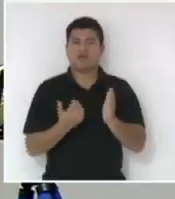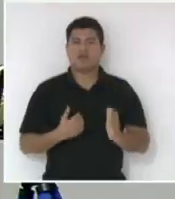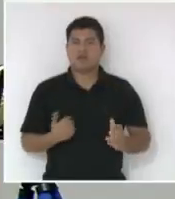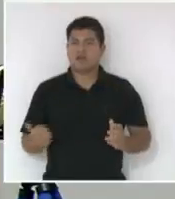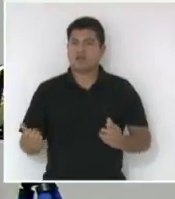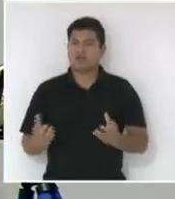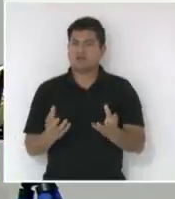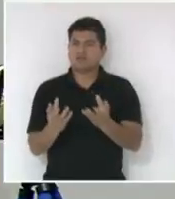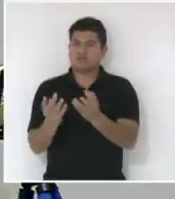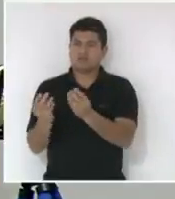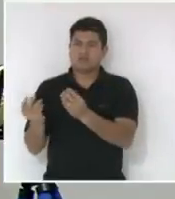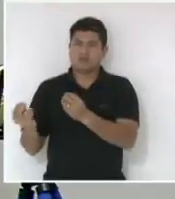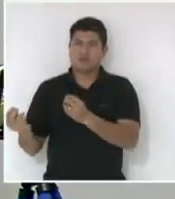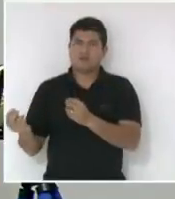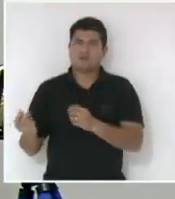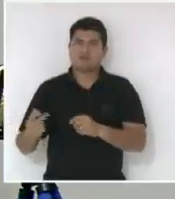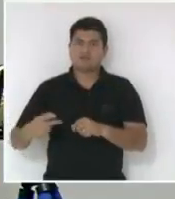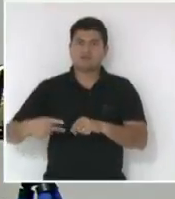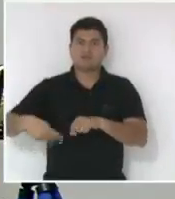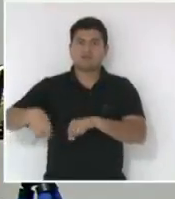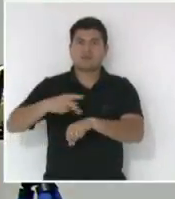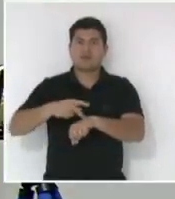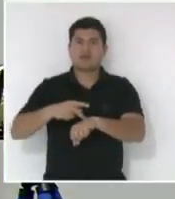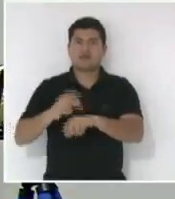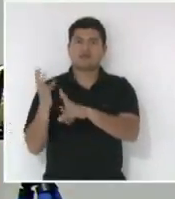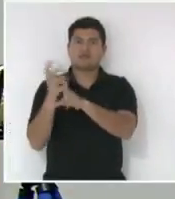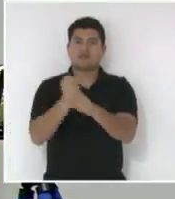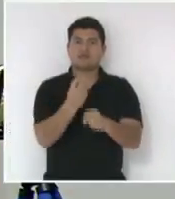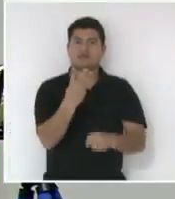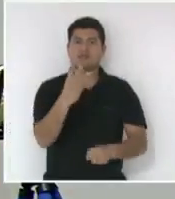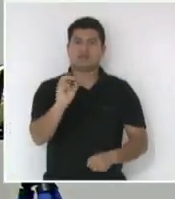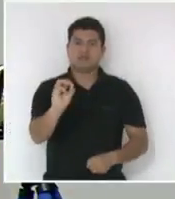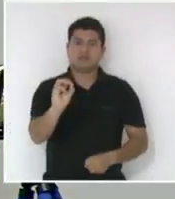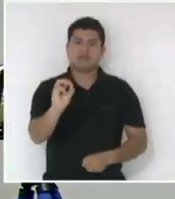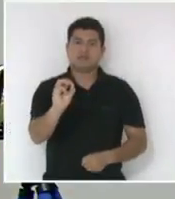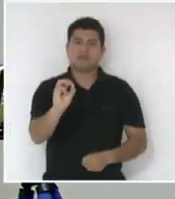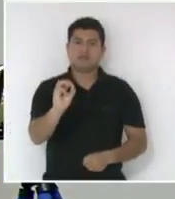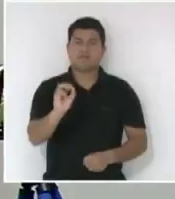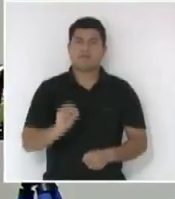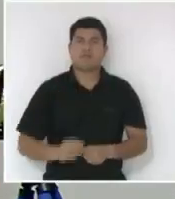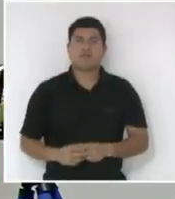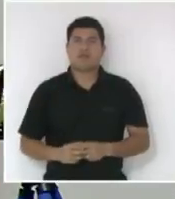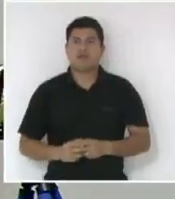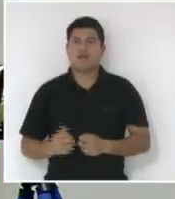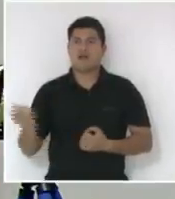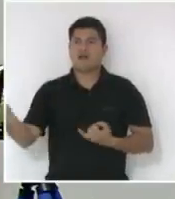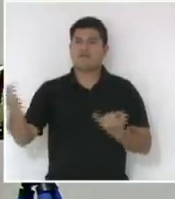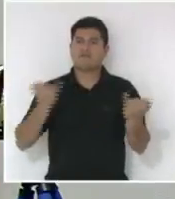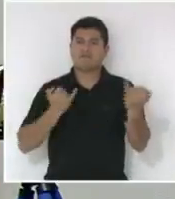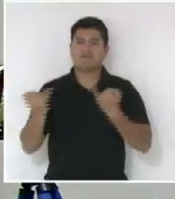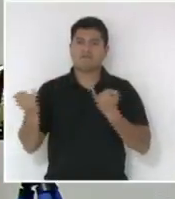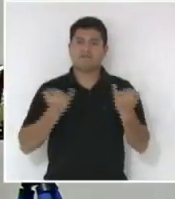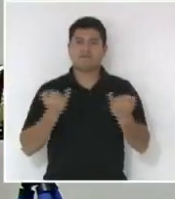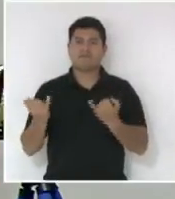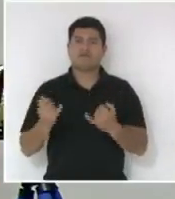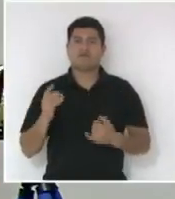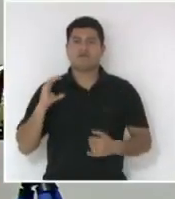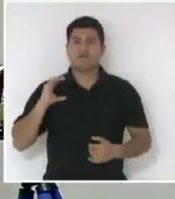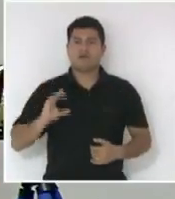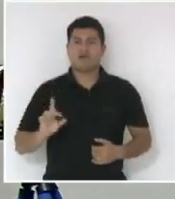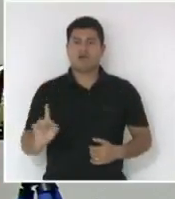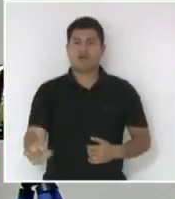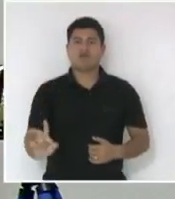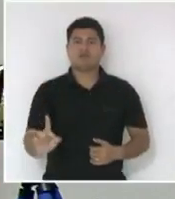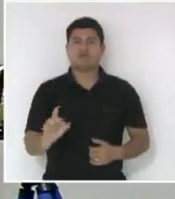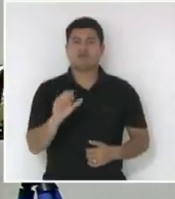imigrantes de 30 nacionalidades, conforme informações do coordenador do CRAI,